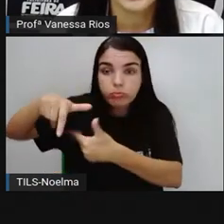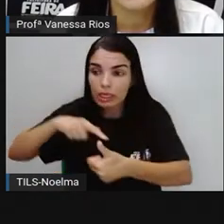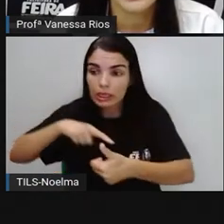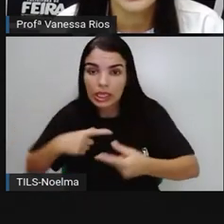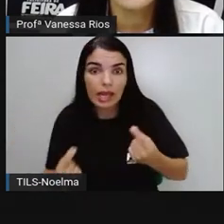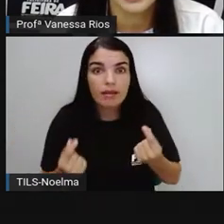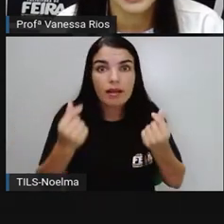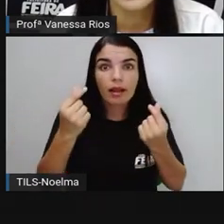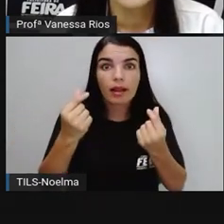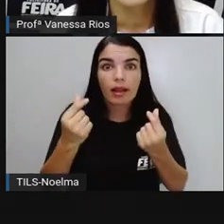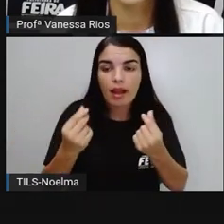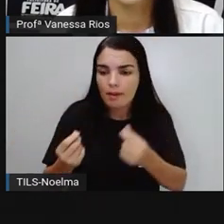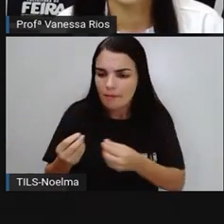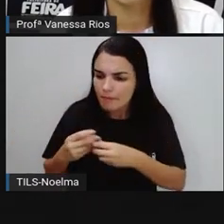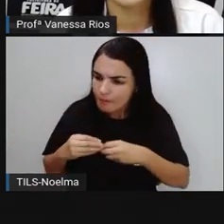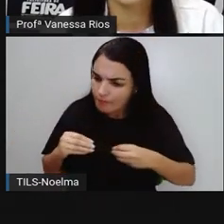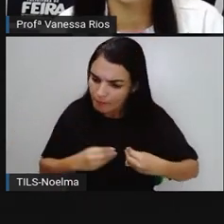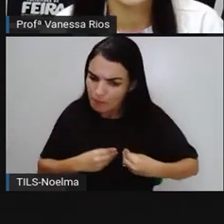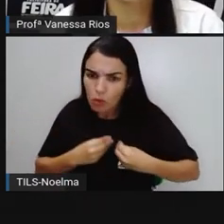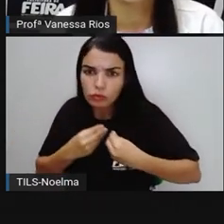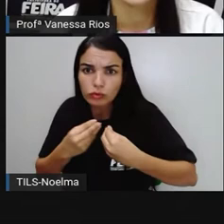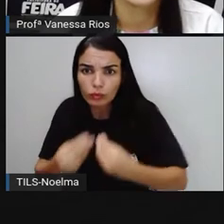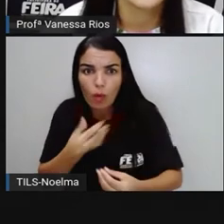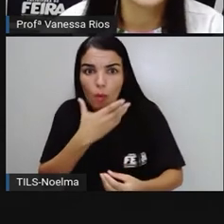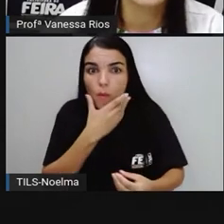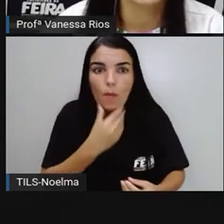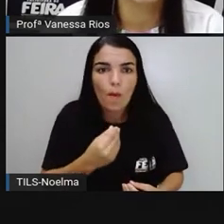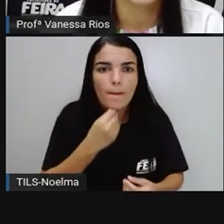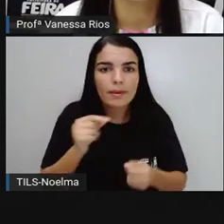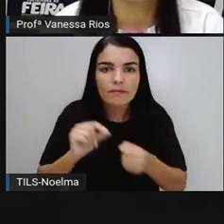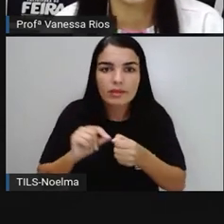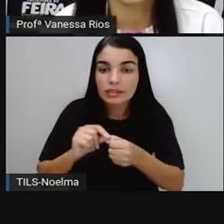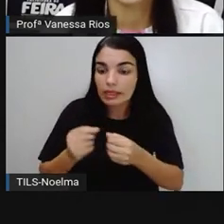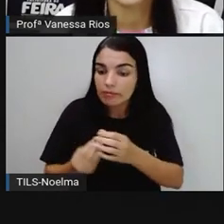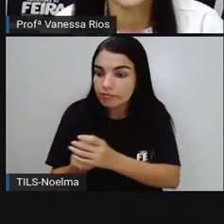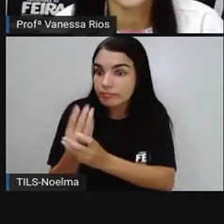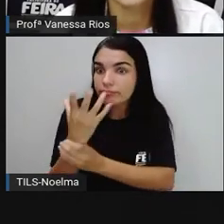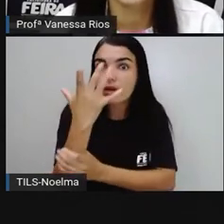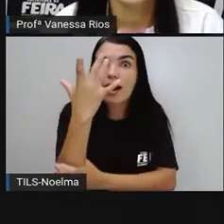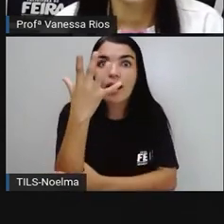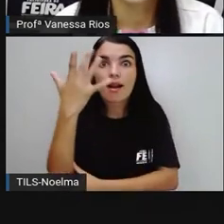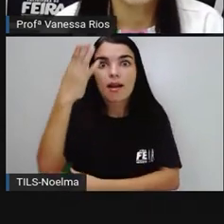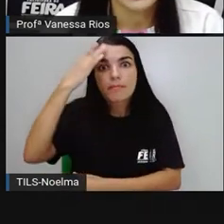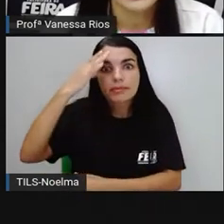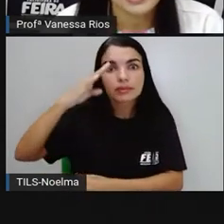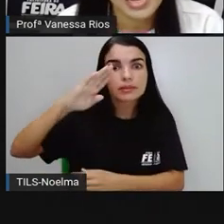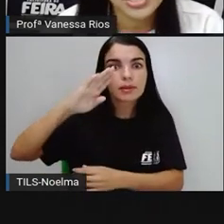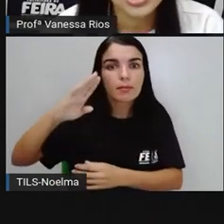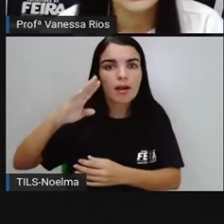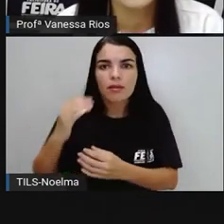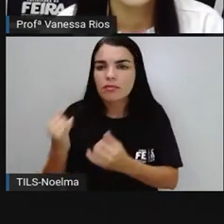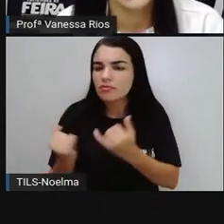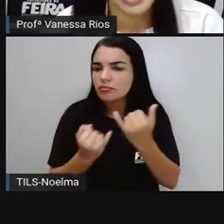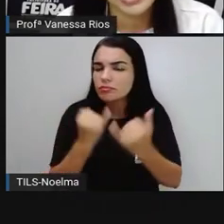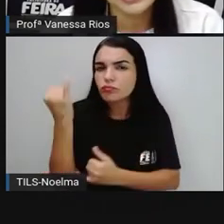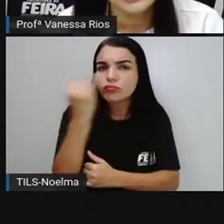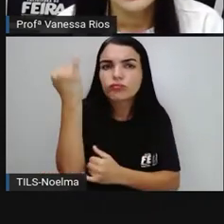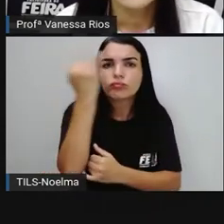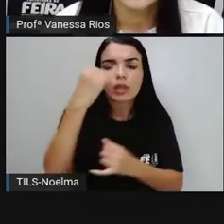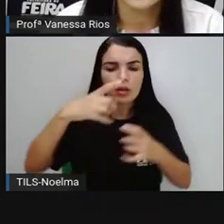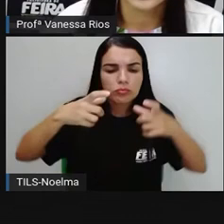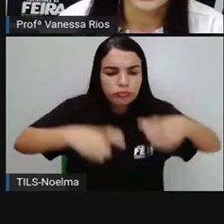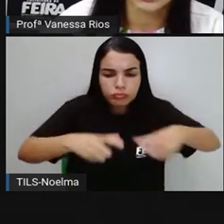de representar os principais aspectos gerais dos mais diferentes tipos de paisagens e